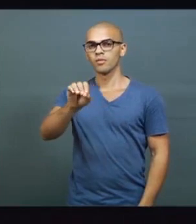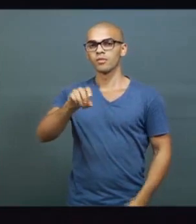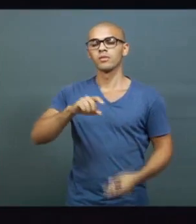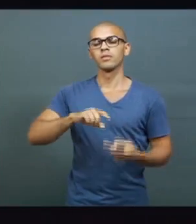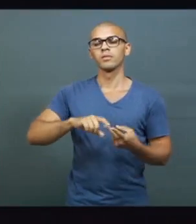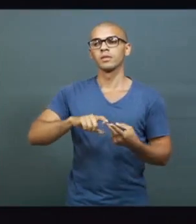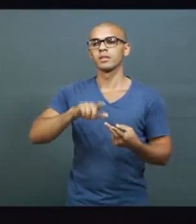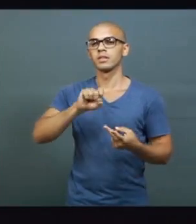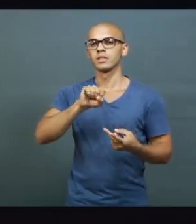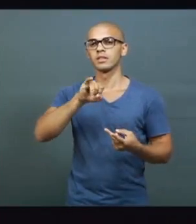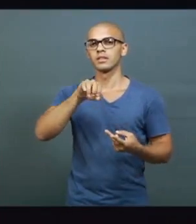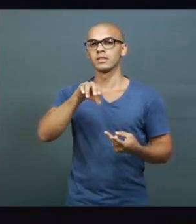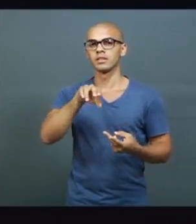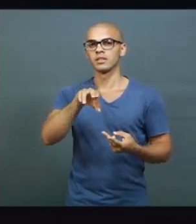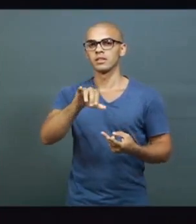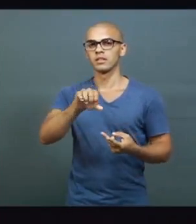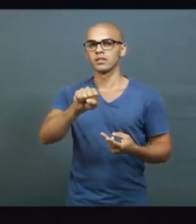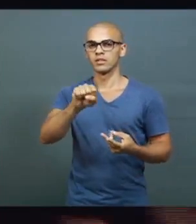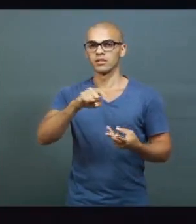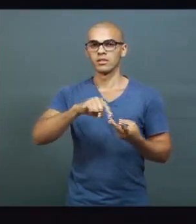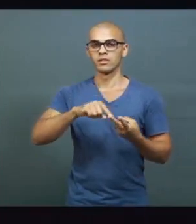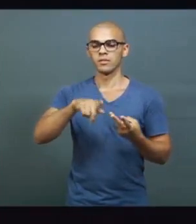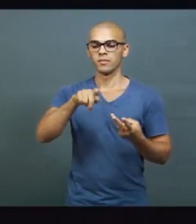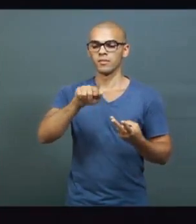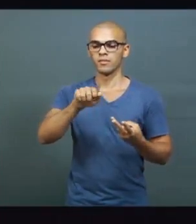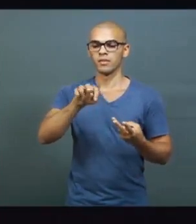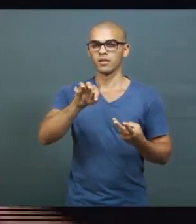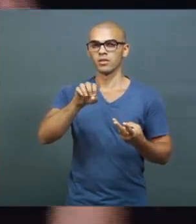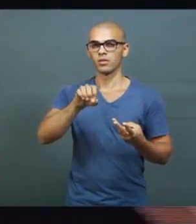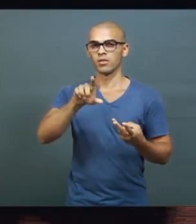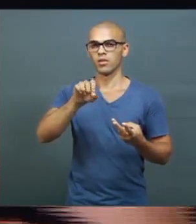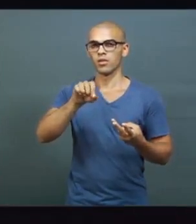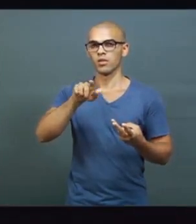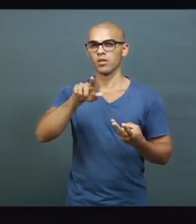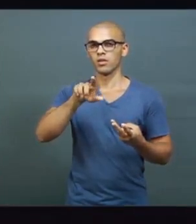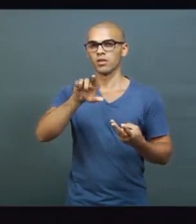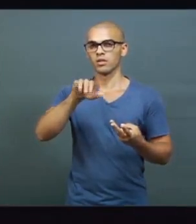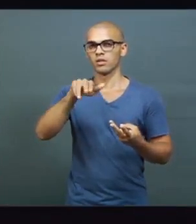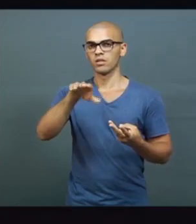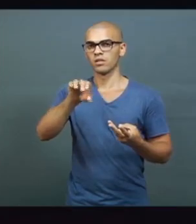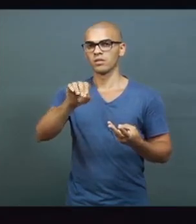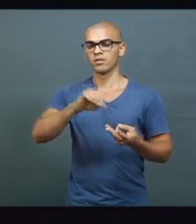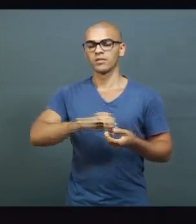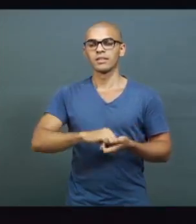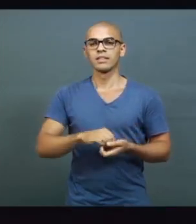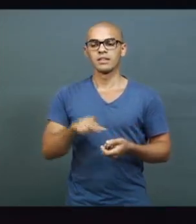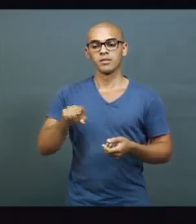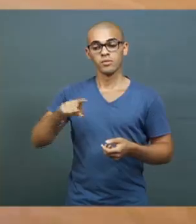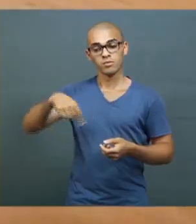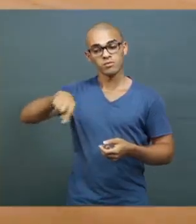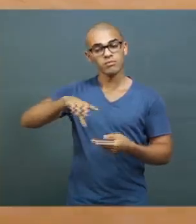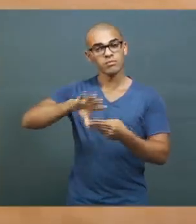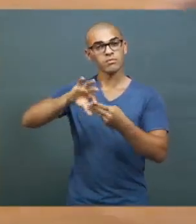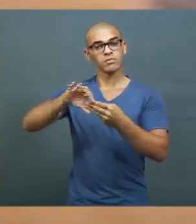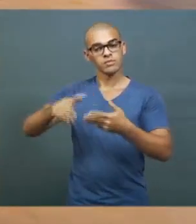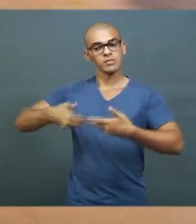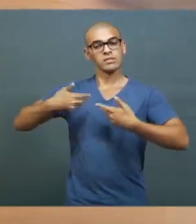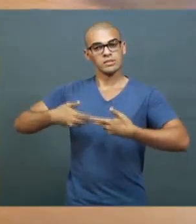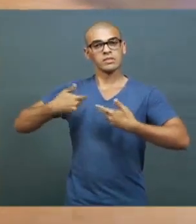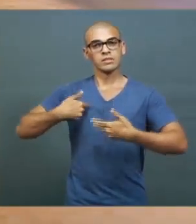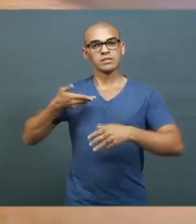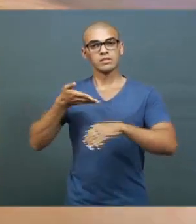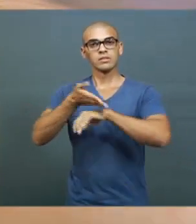participei, e com o pessoal do 4LO5, que foi fundamental para me incentivar a adentrar no teatro. Além de